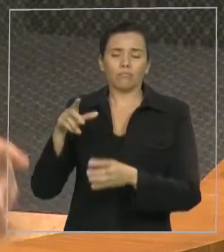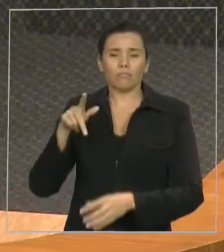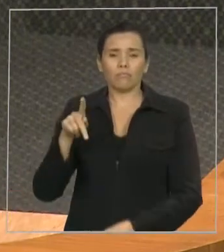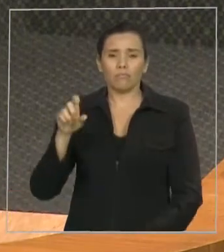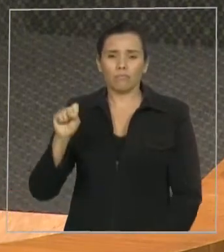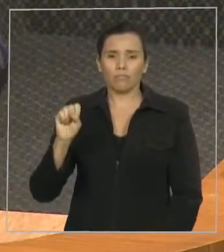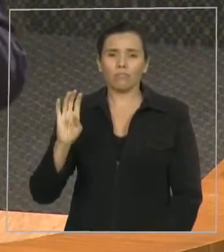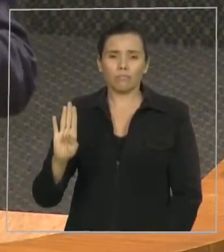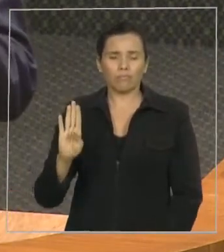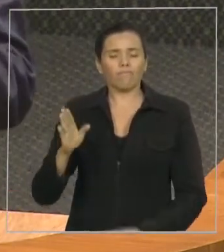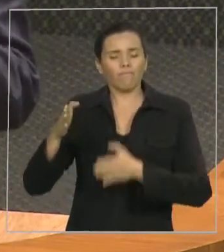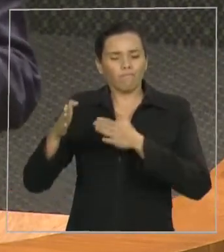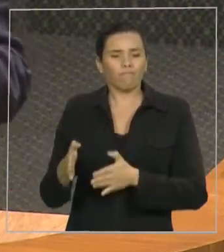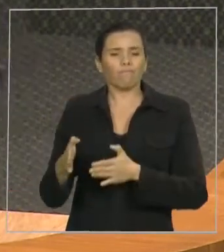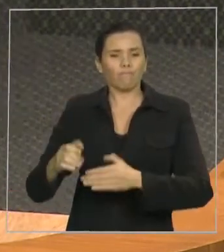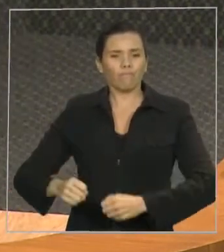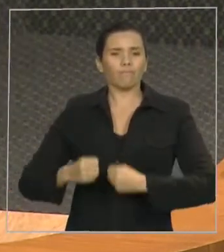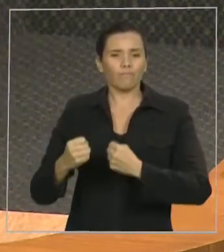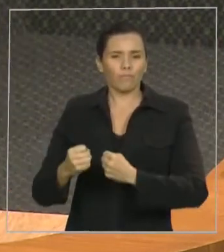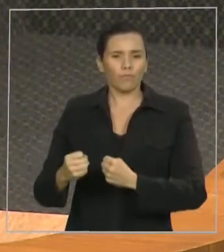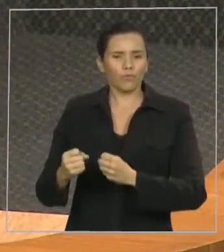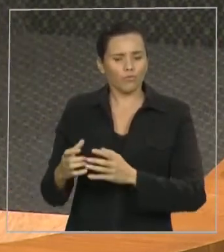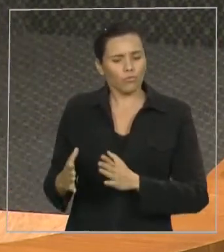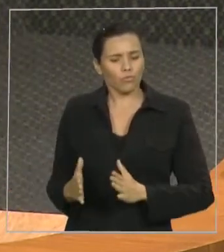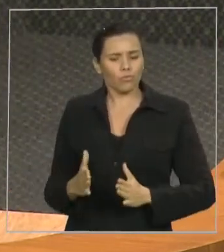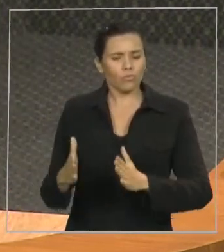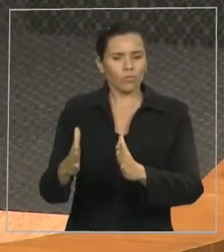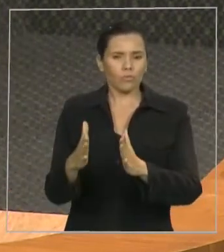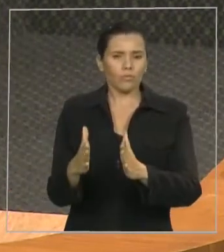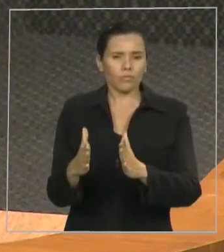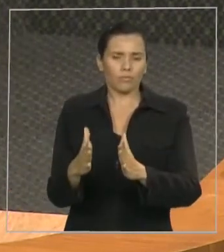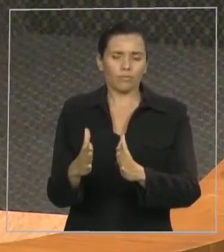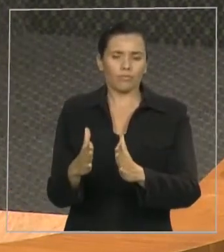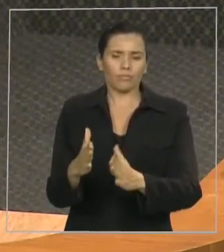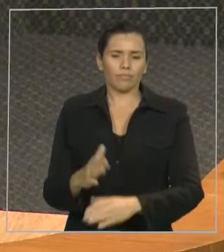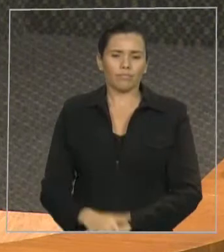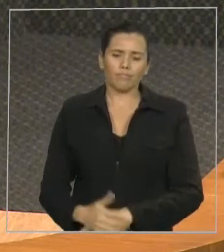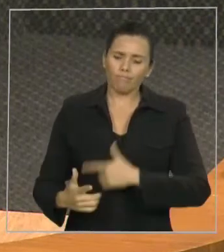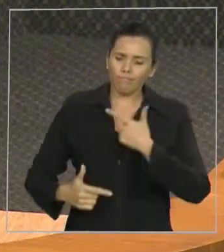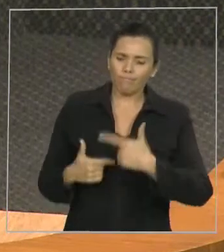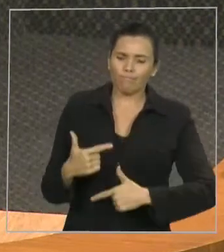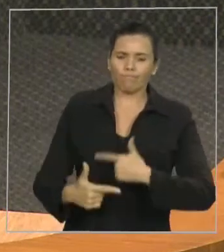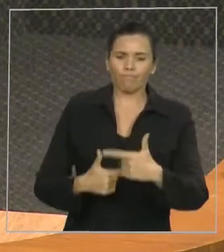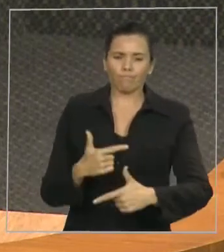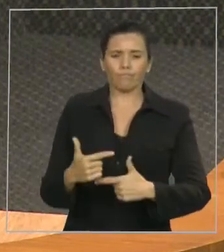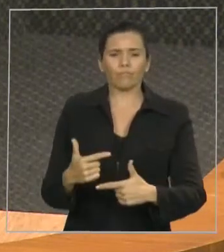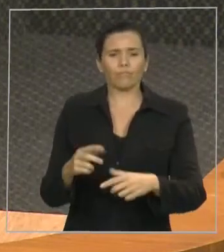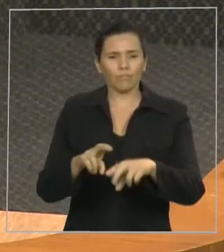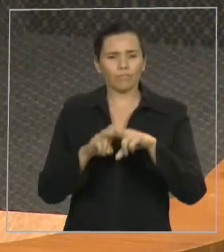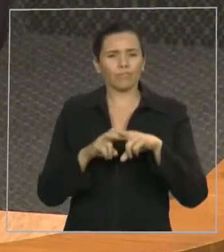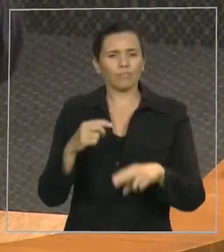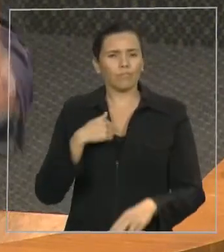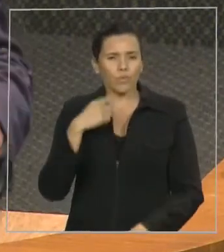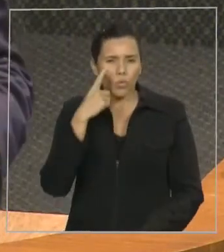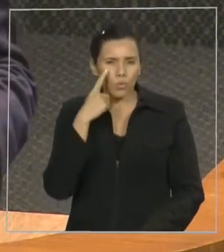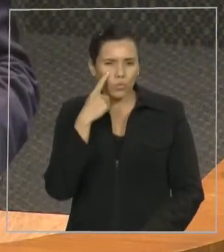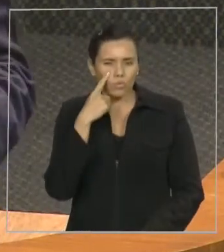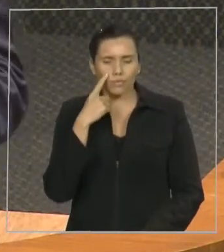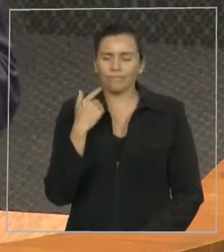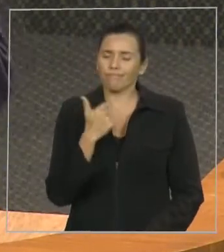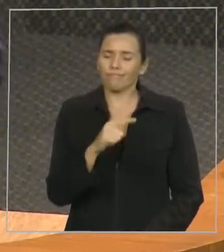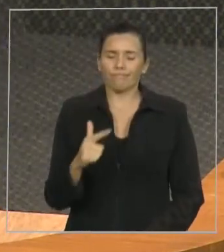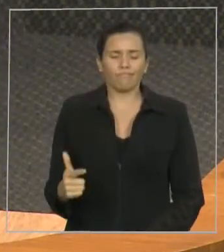caminho e avançando na direção certa. Portanto, eu não tenho nenhuma dúvida que não poderia ter outro